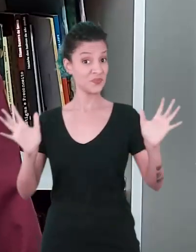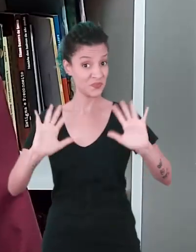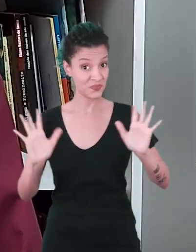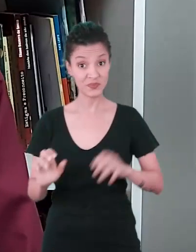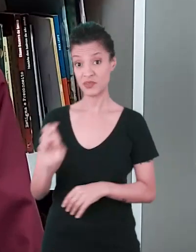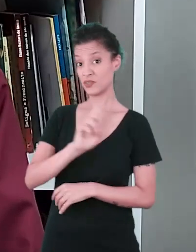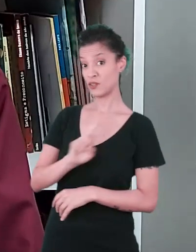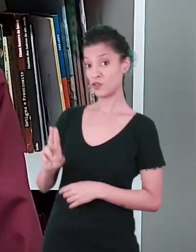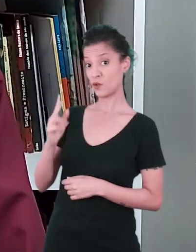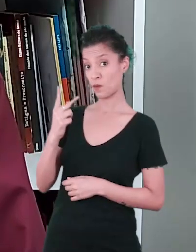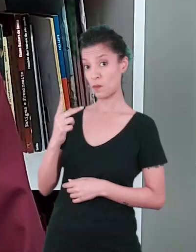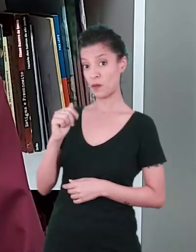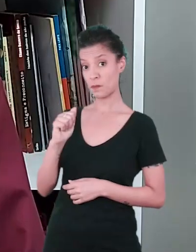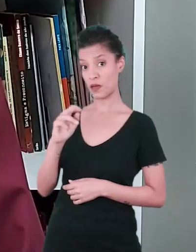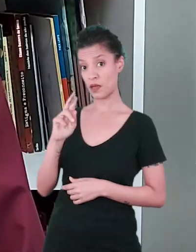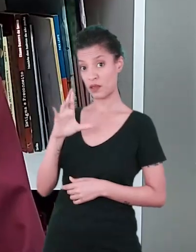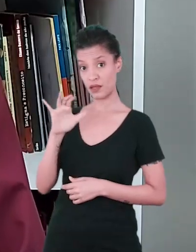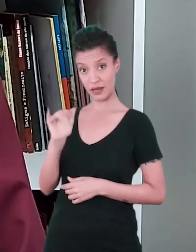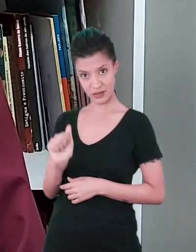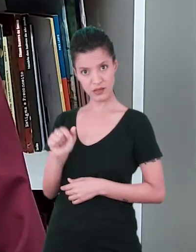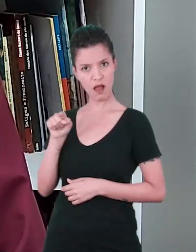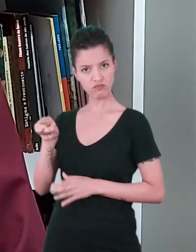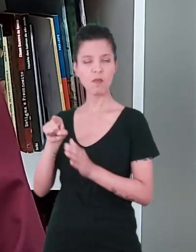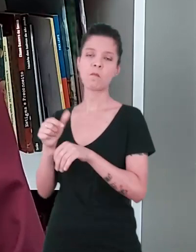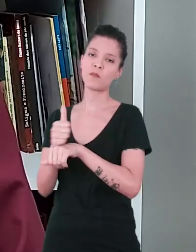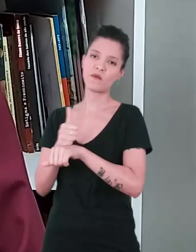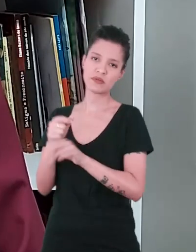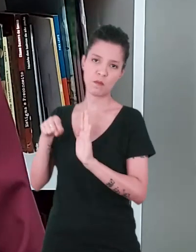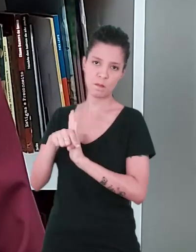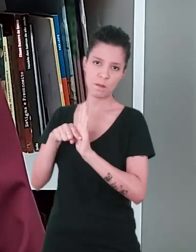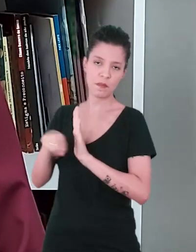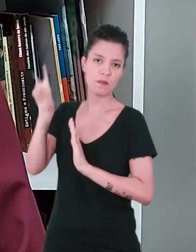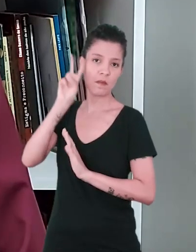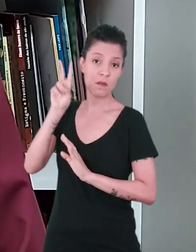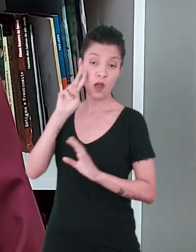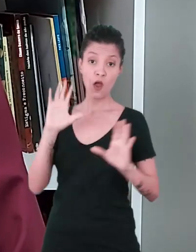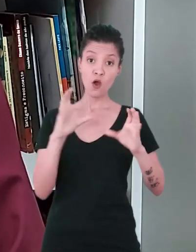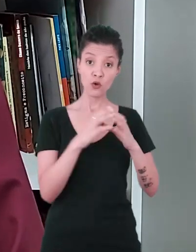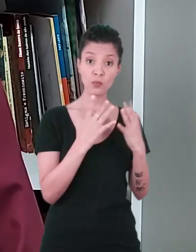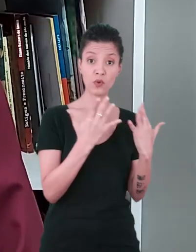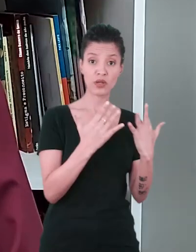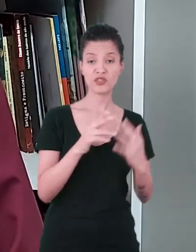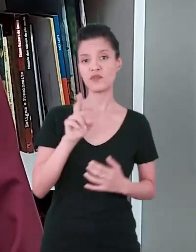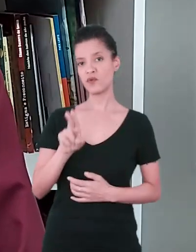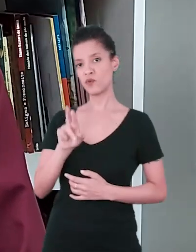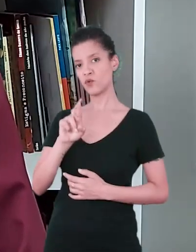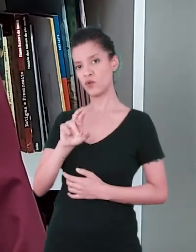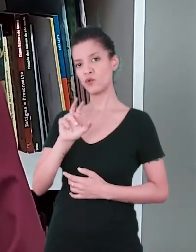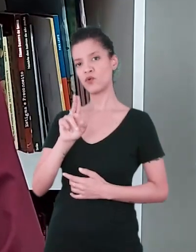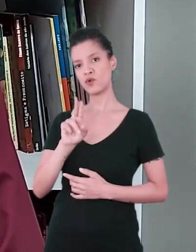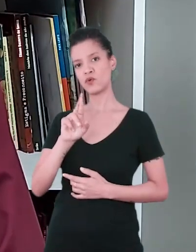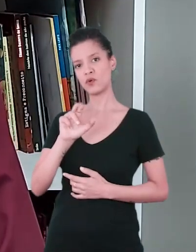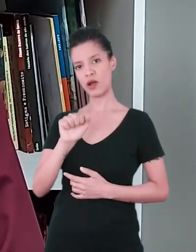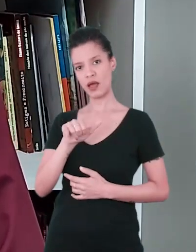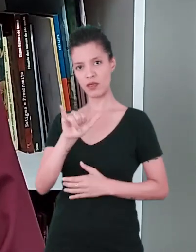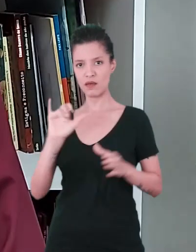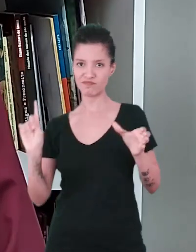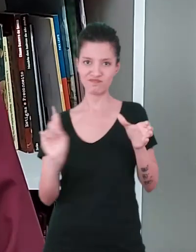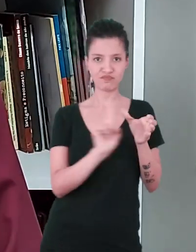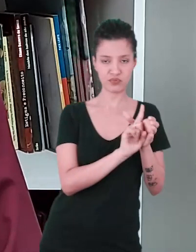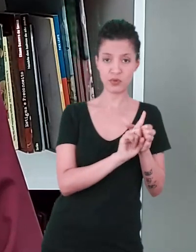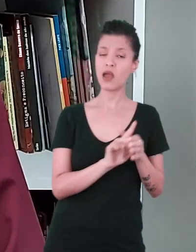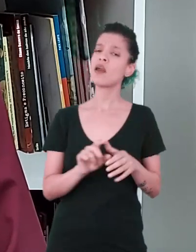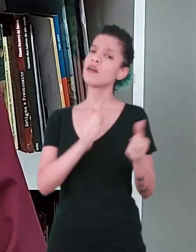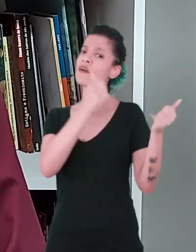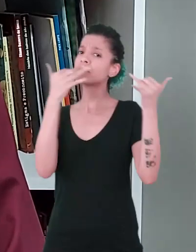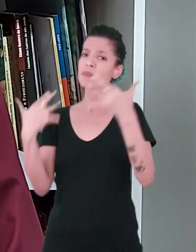Olá, meu nome é Patrícia Freire, sou historiadora, faço parte do coletivo Bururaí e a convite do CISEM, eu estou aqui para falar um pouco do coletivo